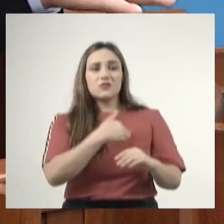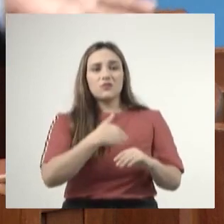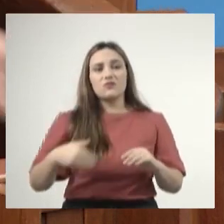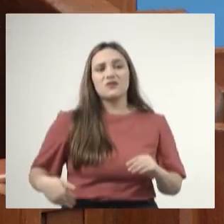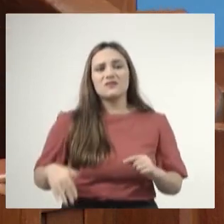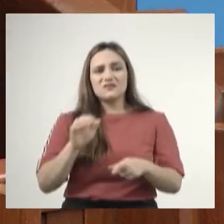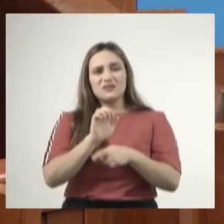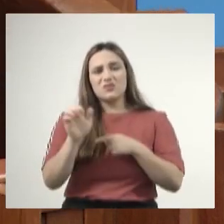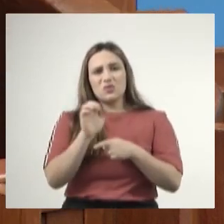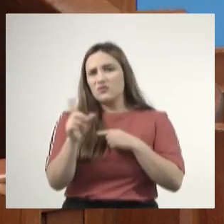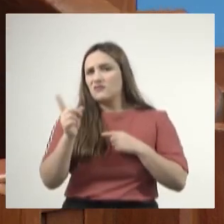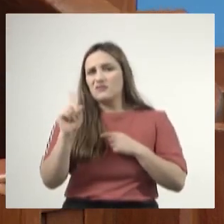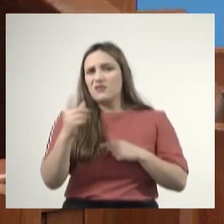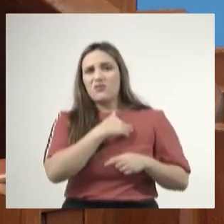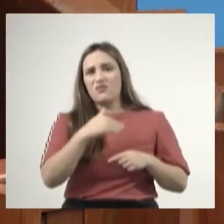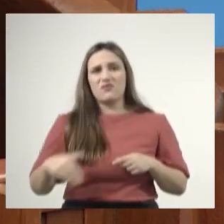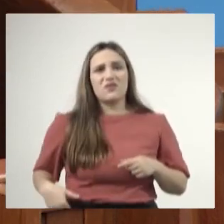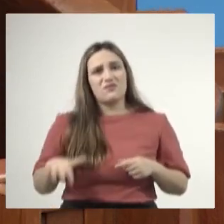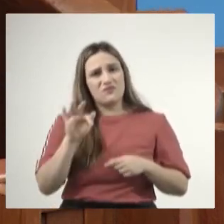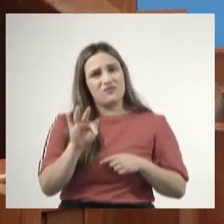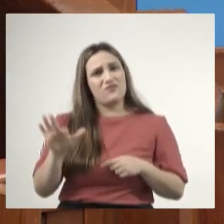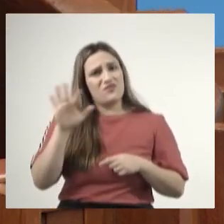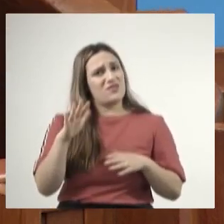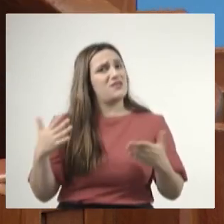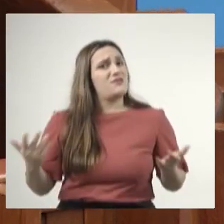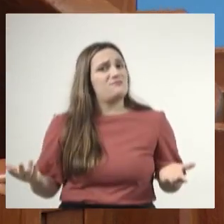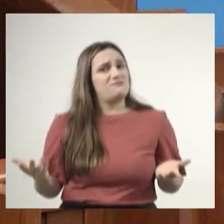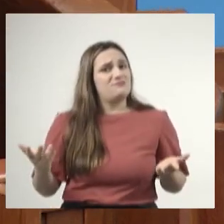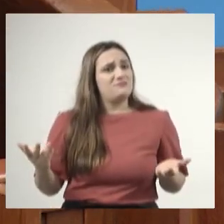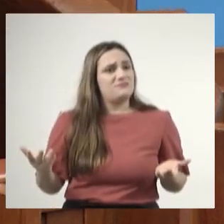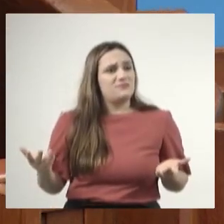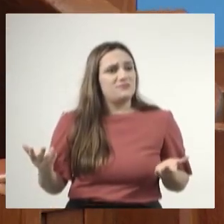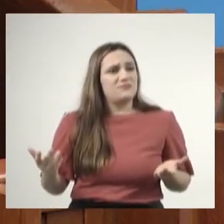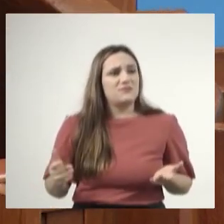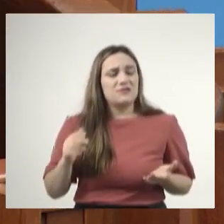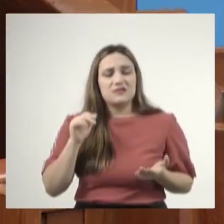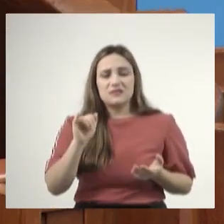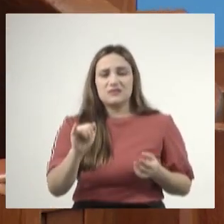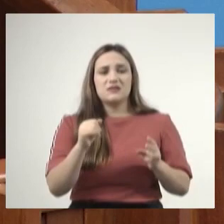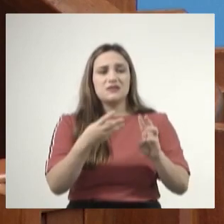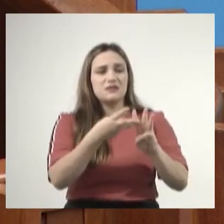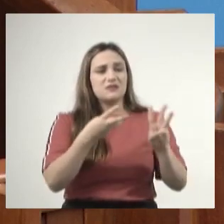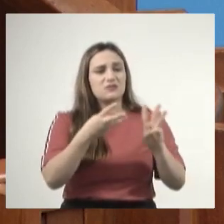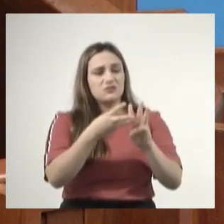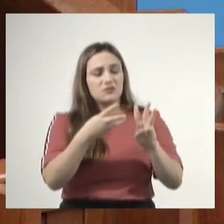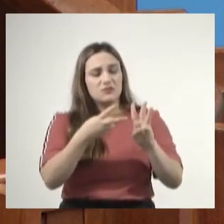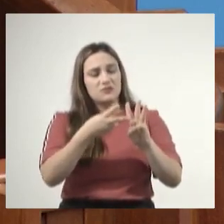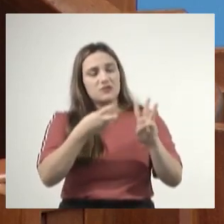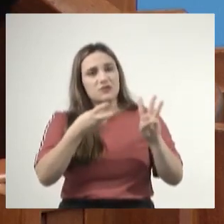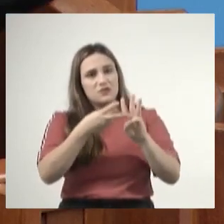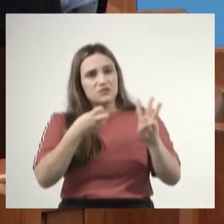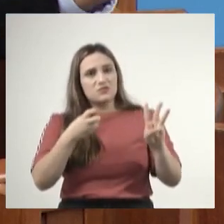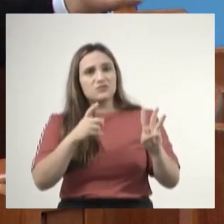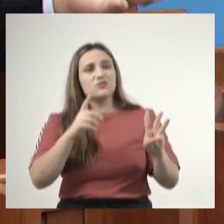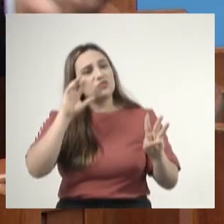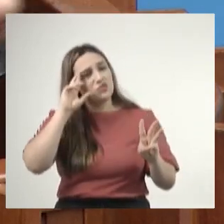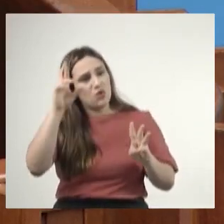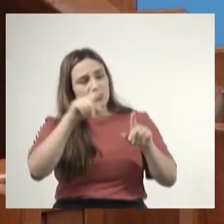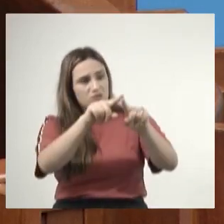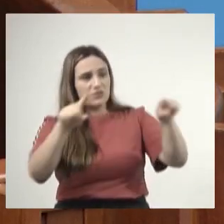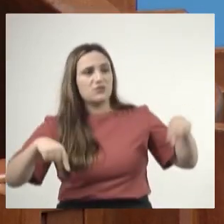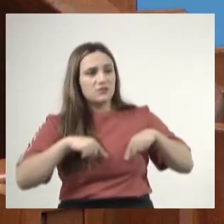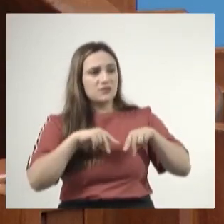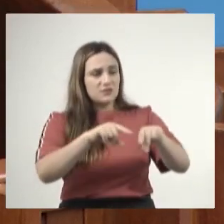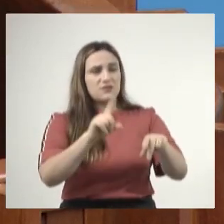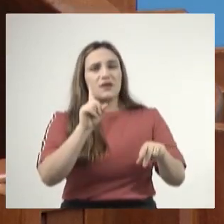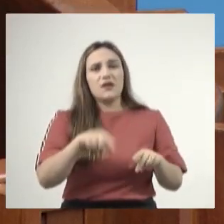o governo federal. Então, se os índios um dia foi dono de alguma coisa, não foi o índio José, ou a índia Maria,